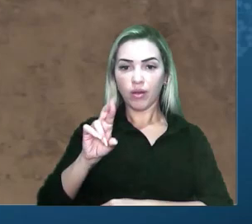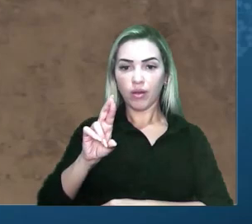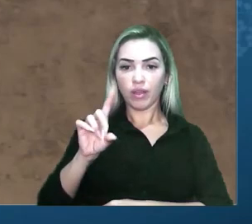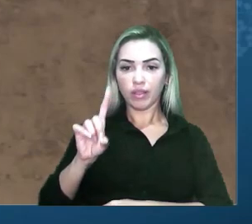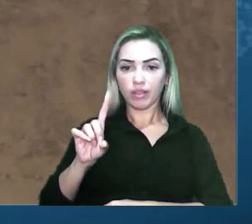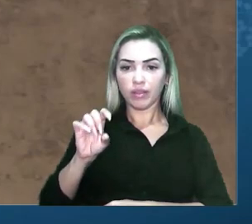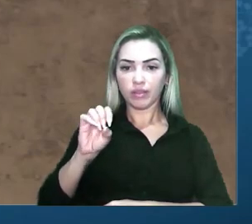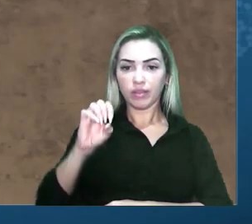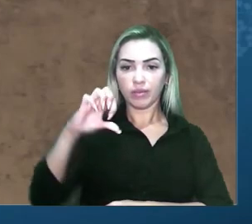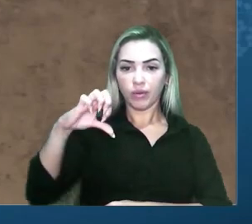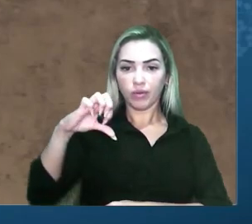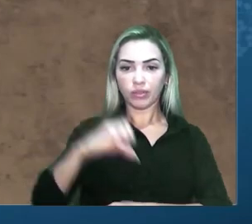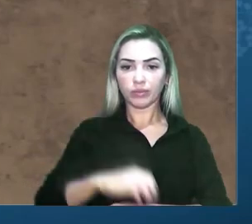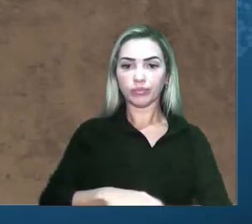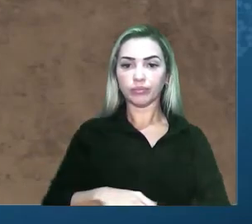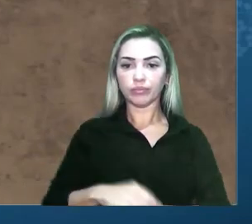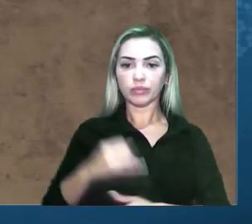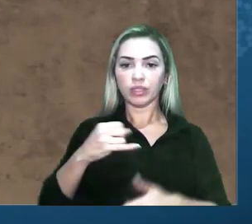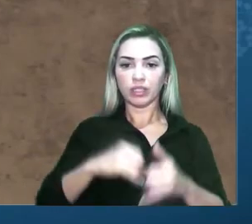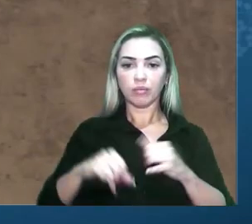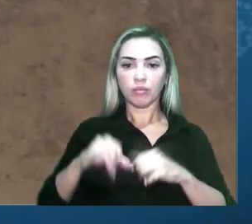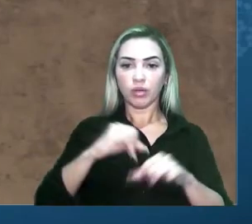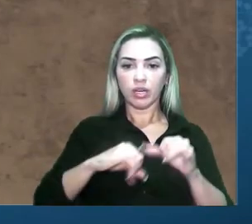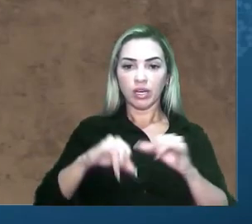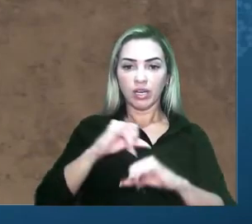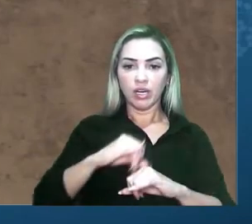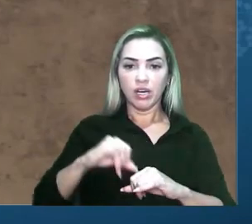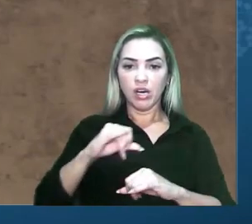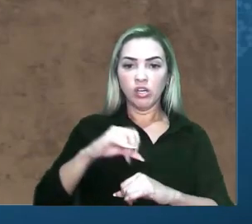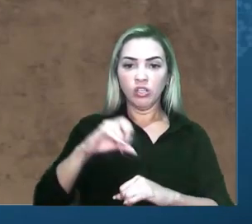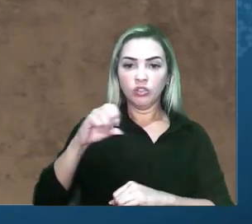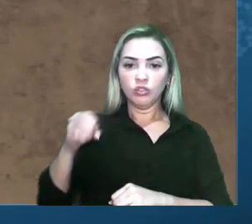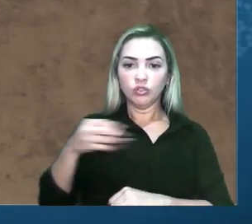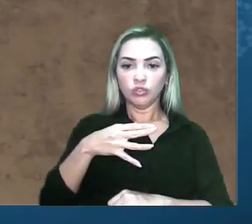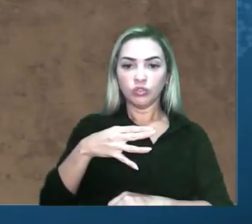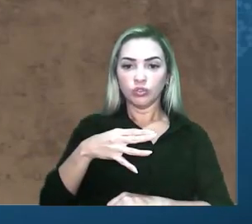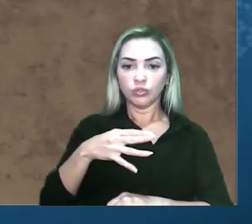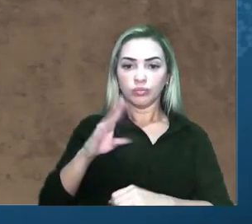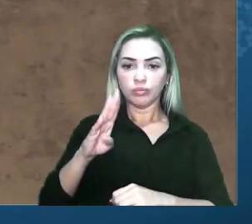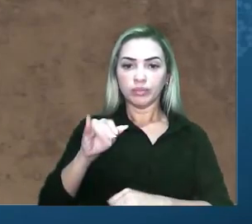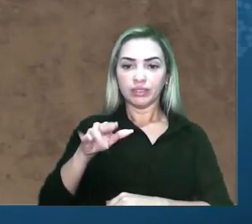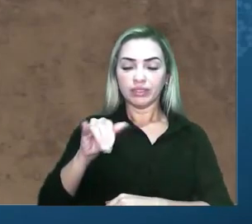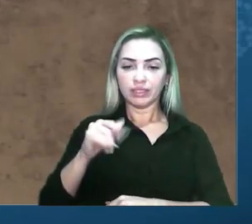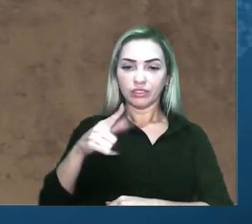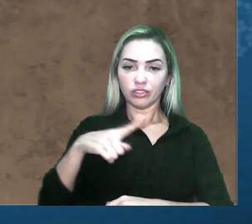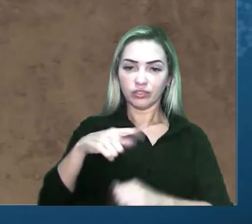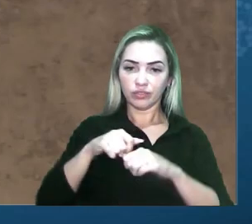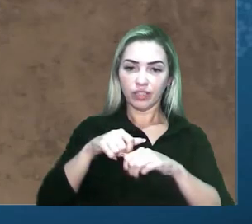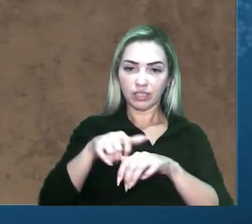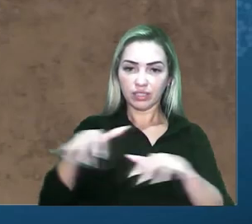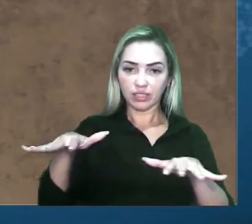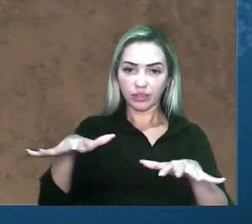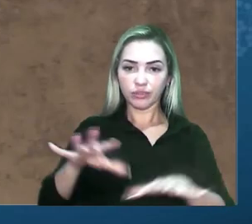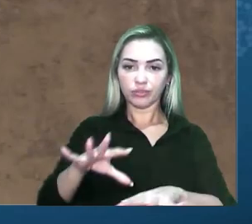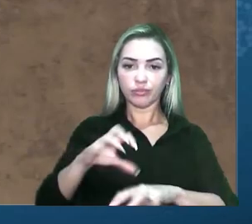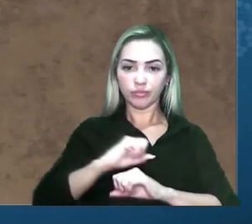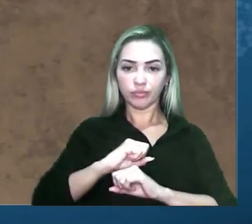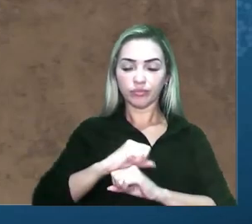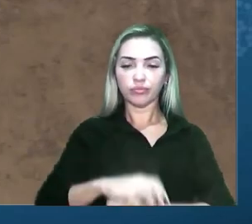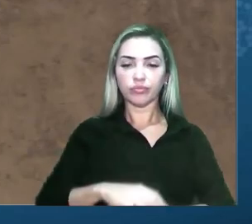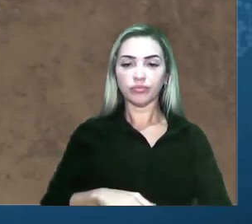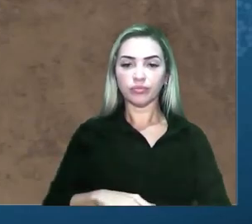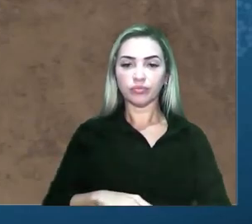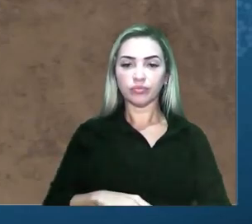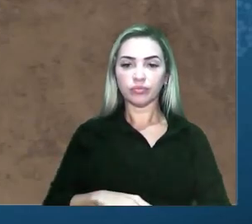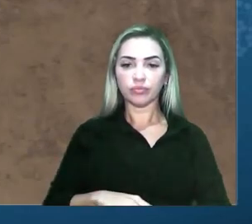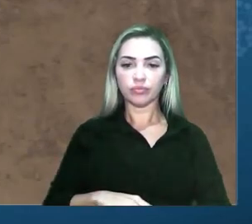ORT-09, Laboratory Diagnosis of Human Parvovirus B19 Infection in Acute Febrile Illnesses in